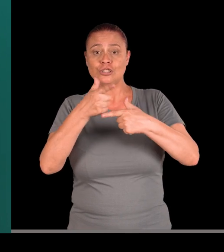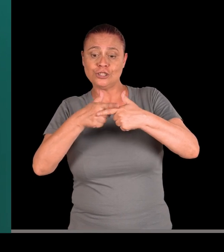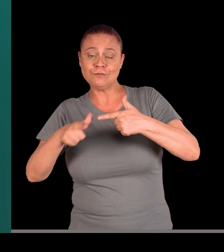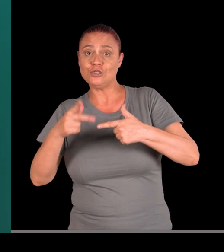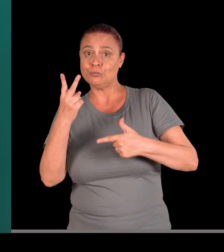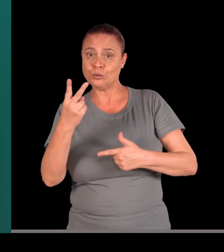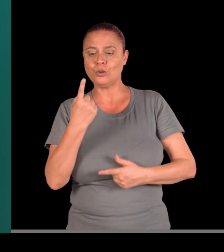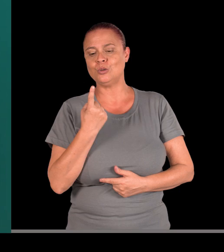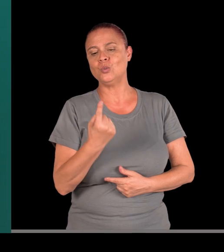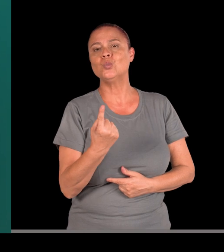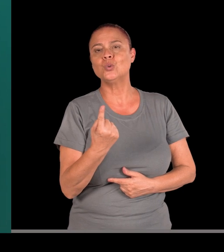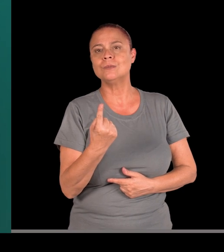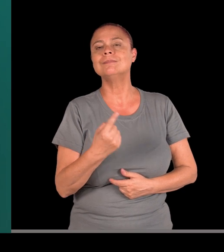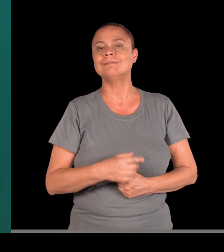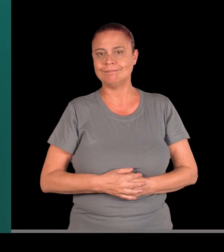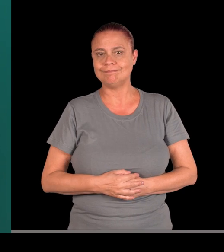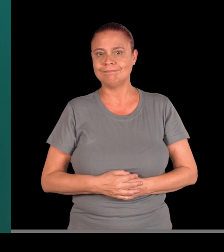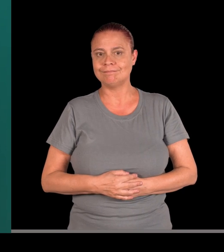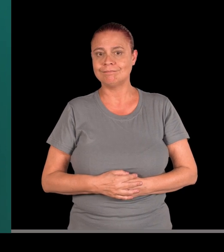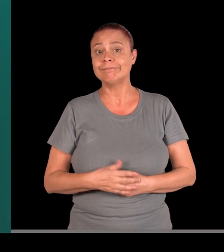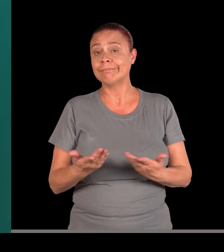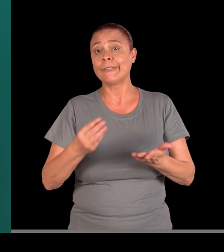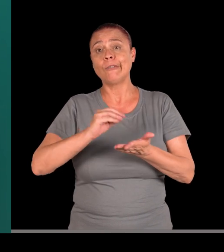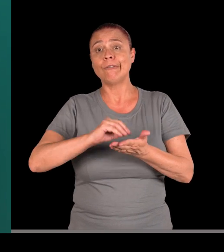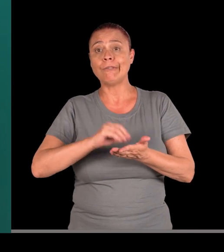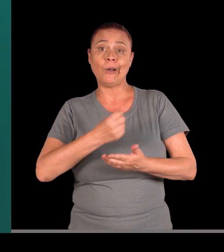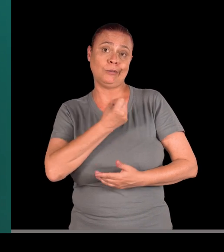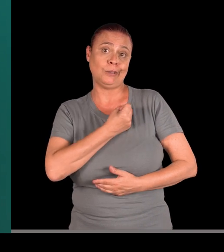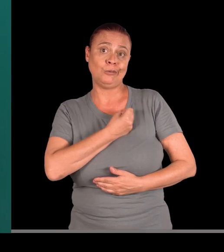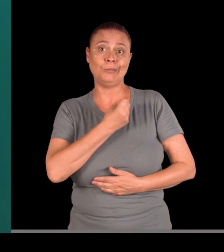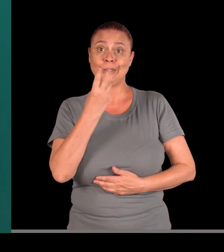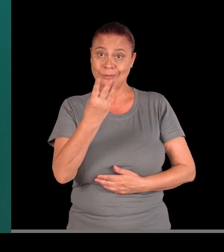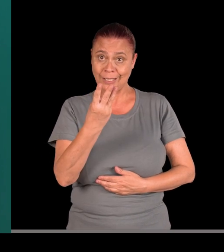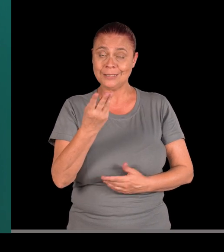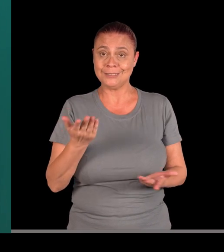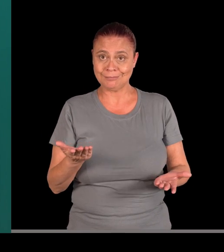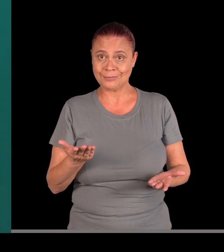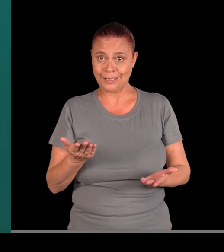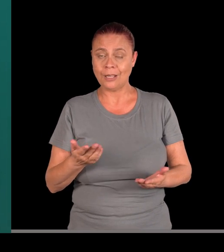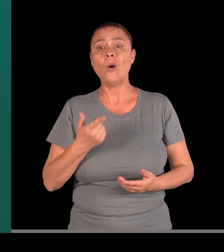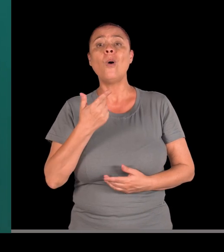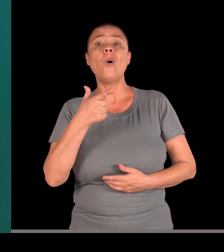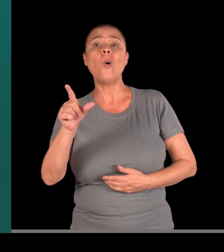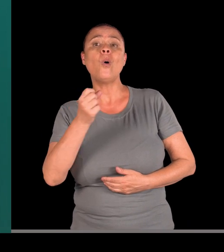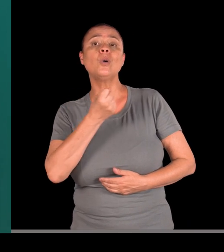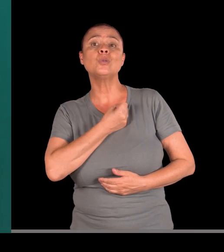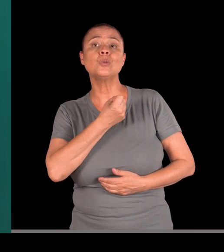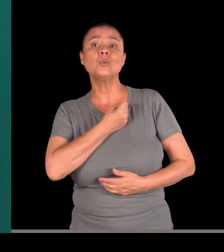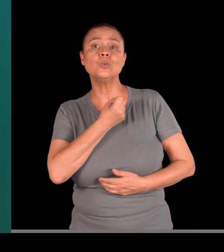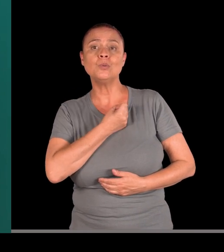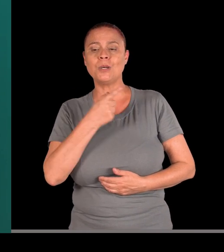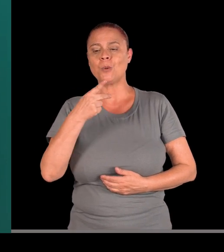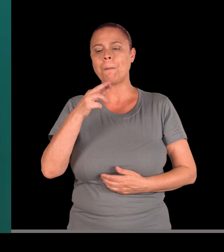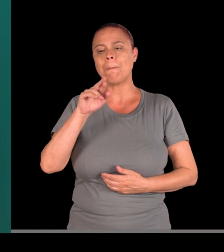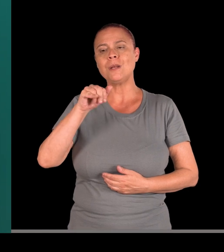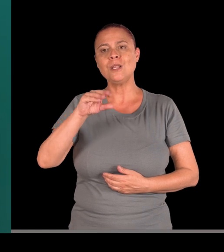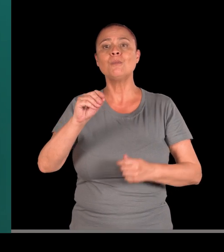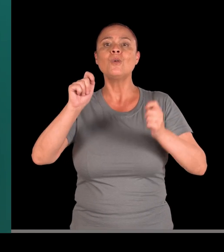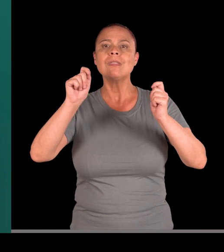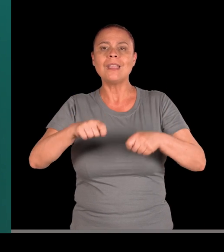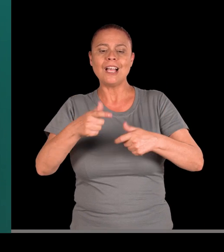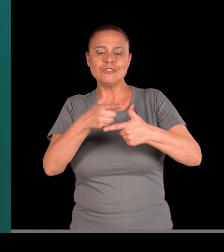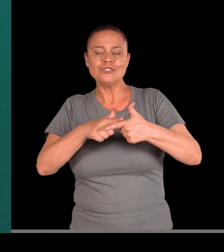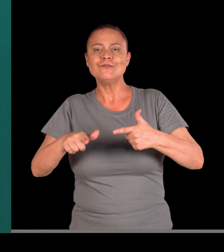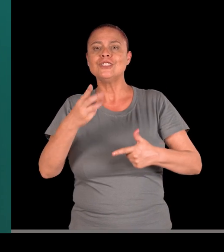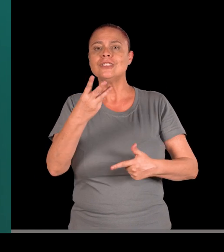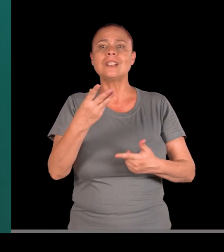dividir. 2 dividido por 2, 1. E agora, restou o número 3. Qual é o menor número primo, depois do 2, que